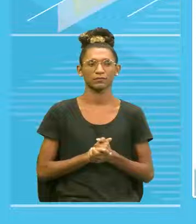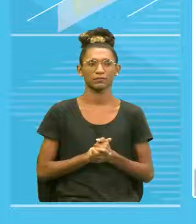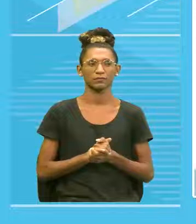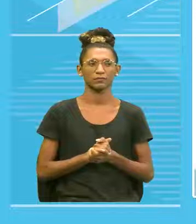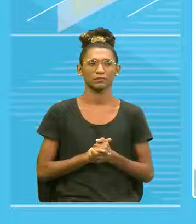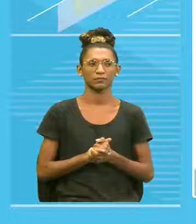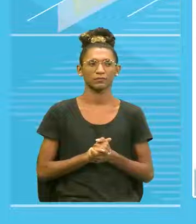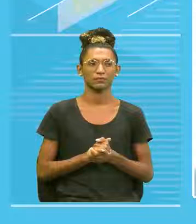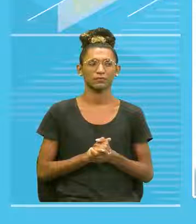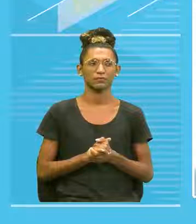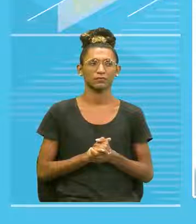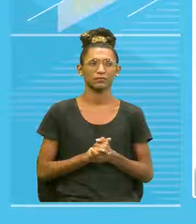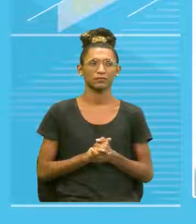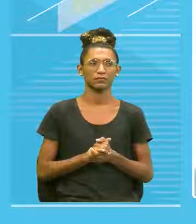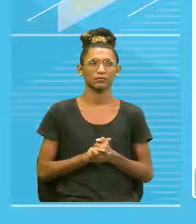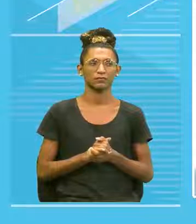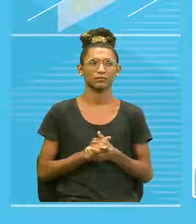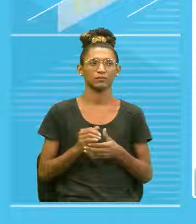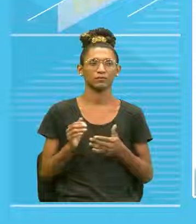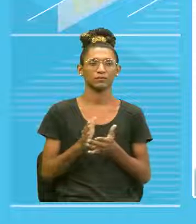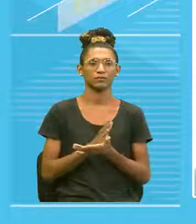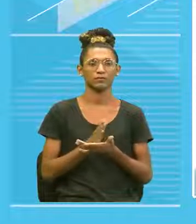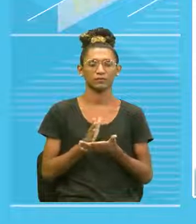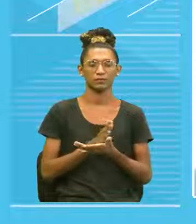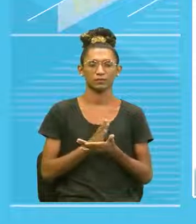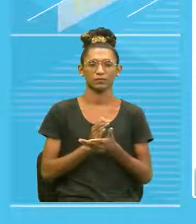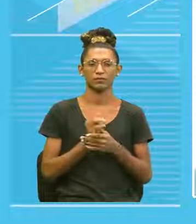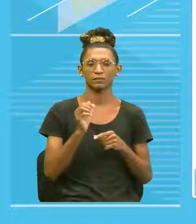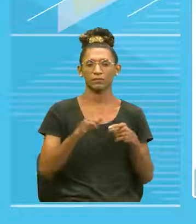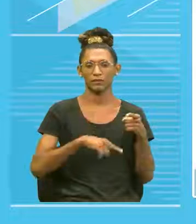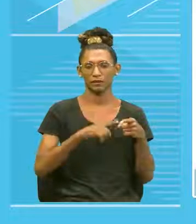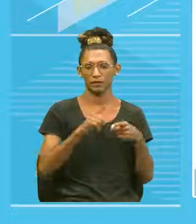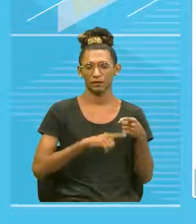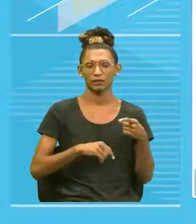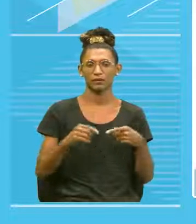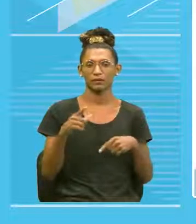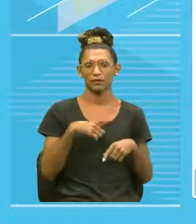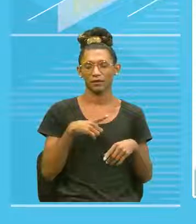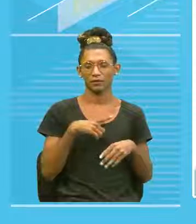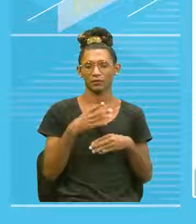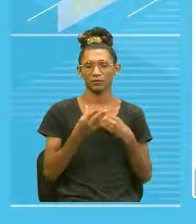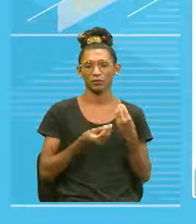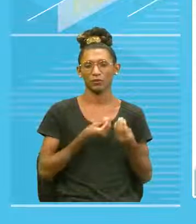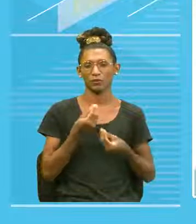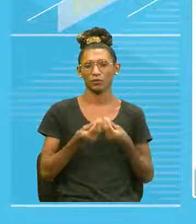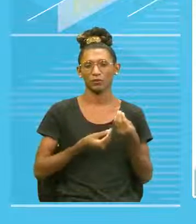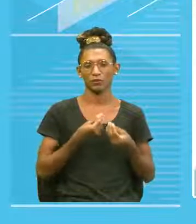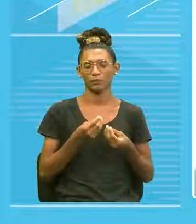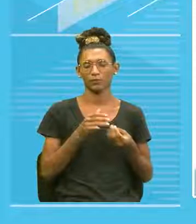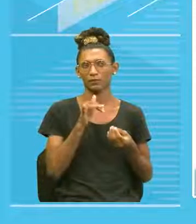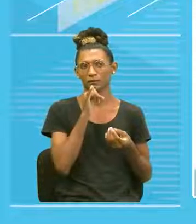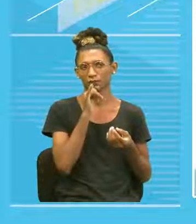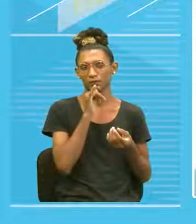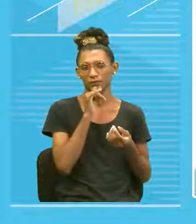e os veículos que nós temos o chamados